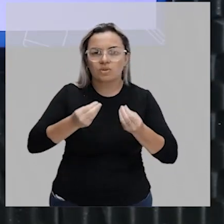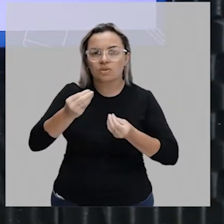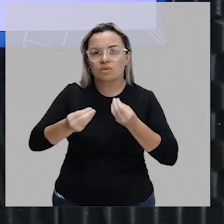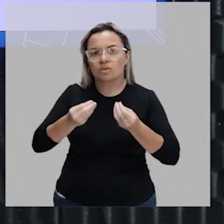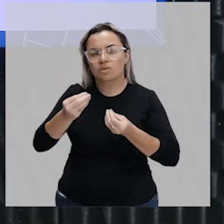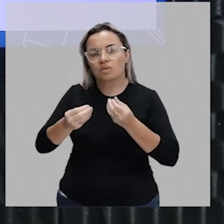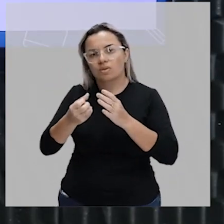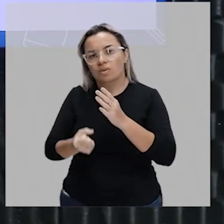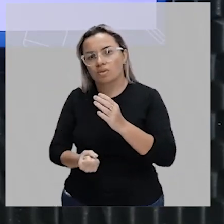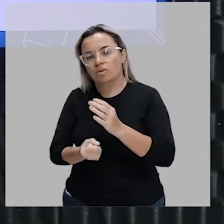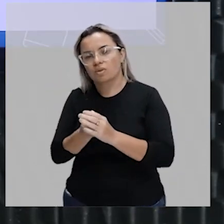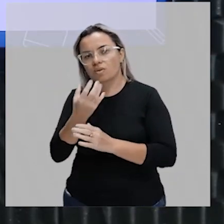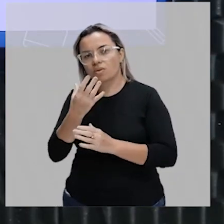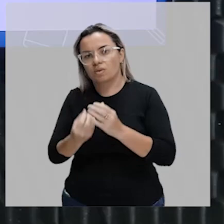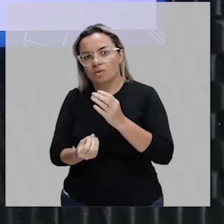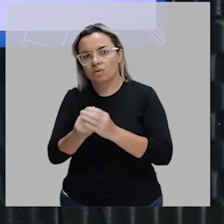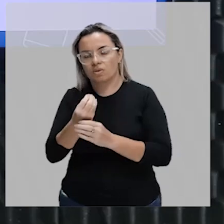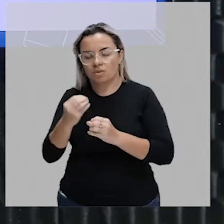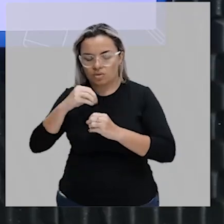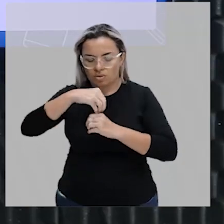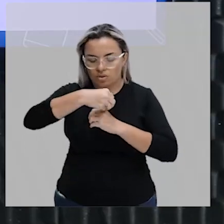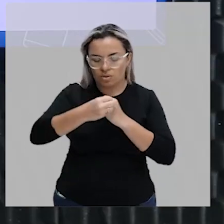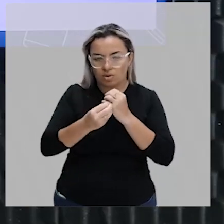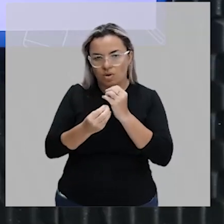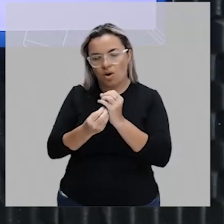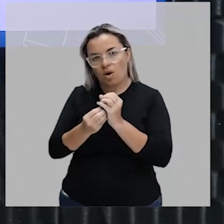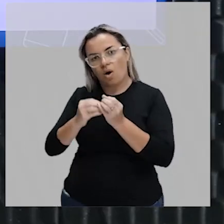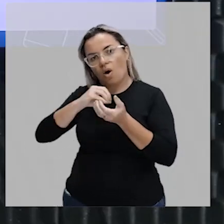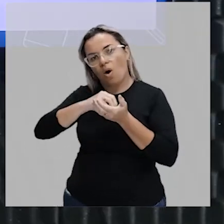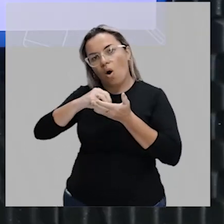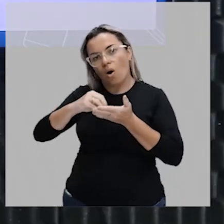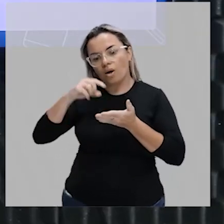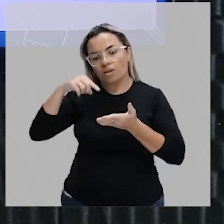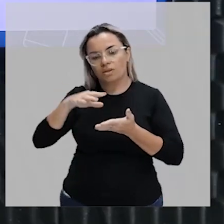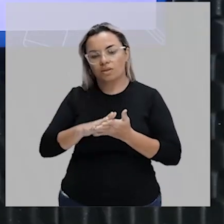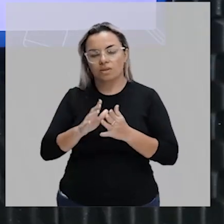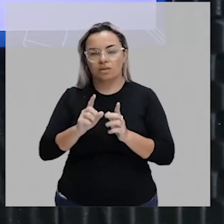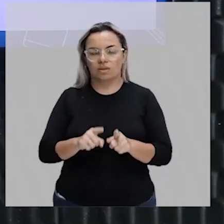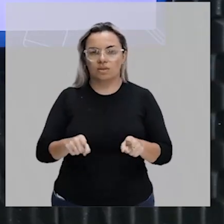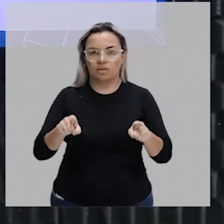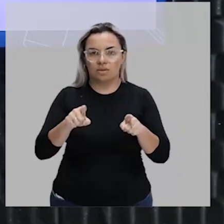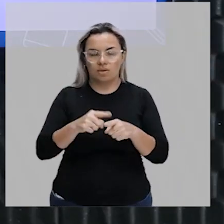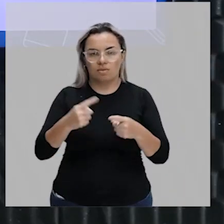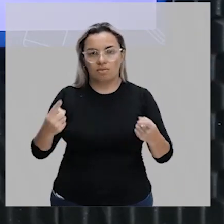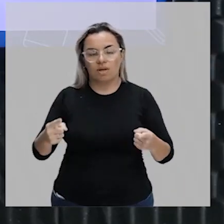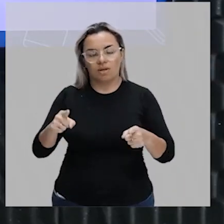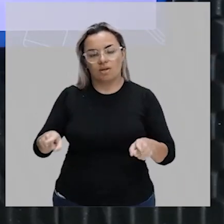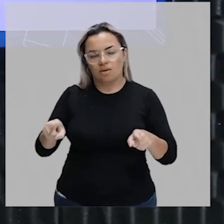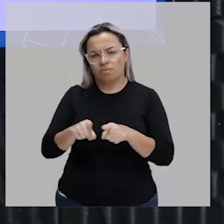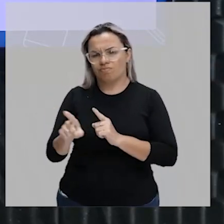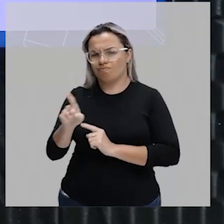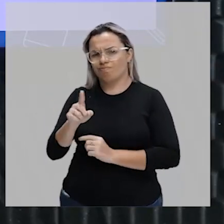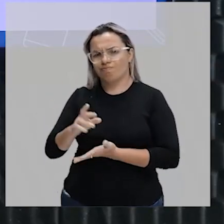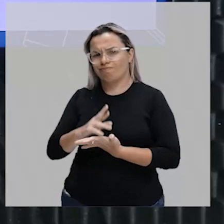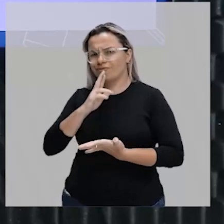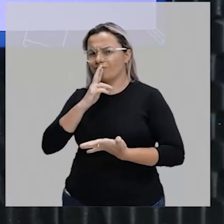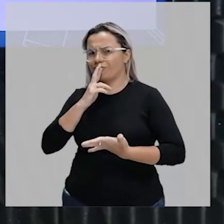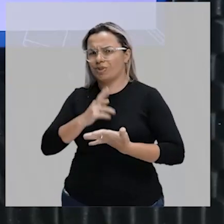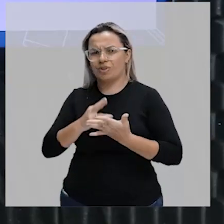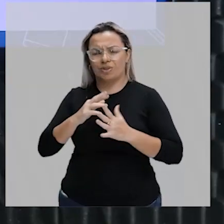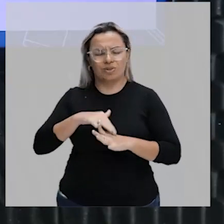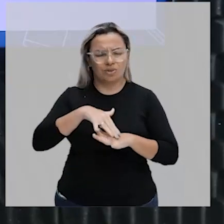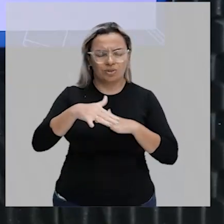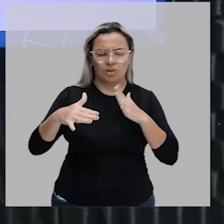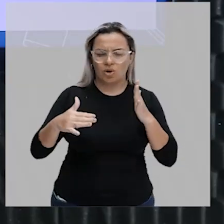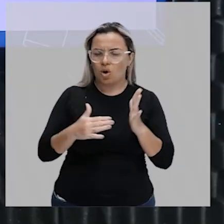se formado as primeiras moléculas orgânicas, tá bom? Mas também não é um experimento que responde tudo. Como tudo